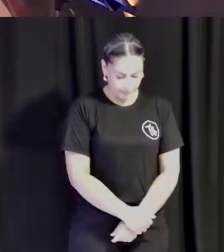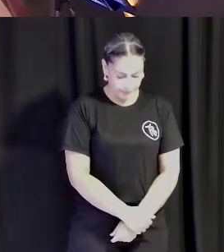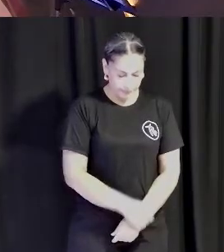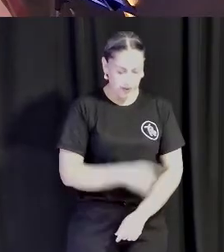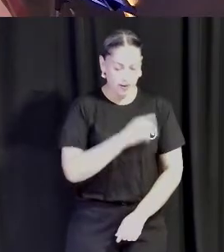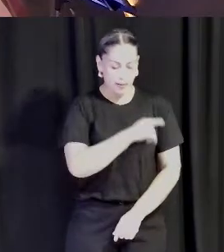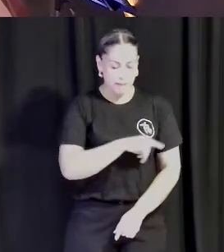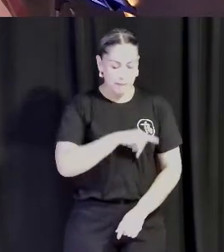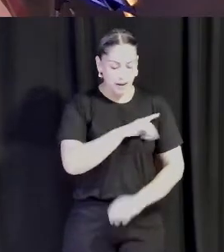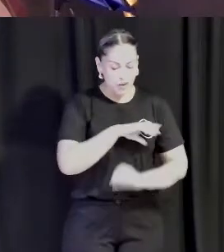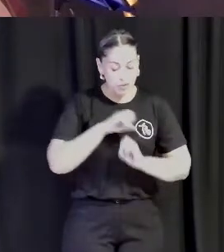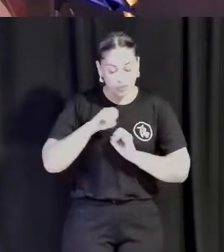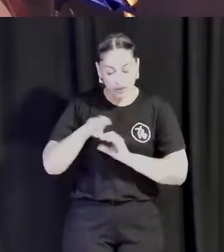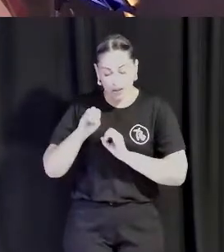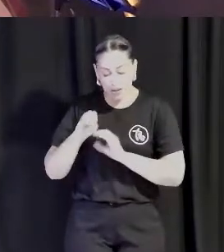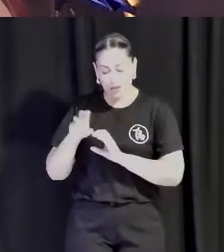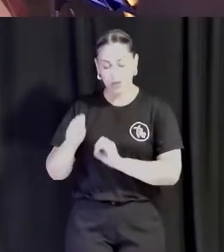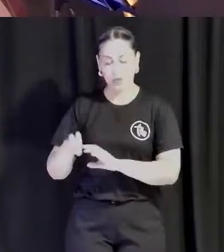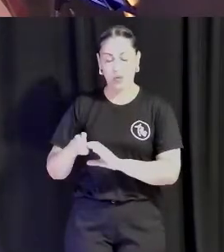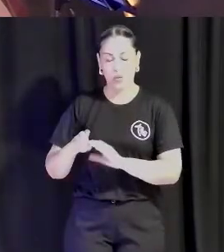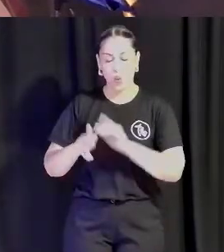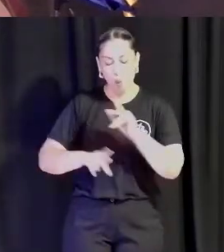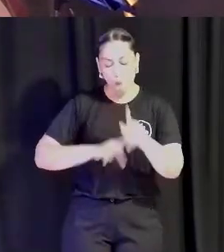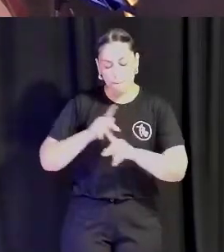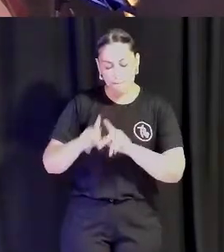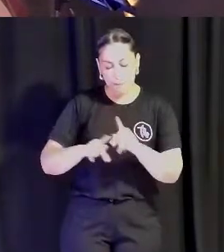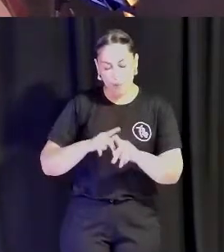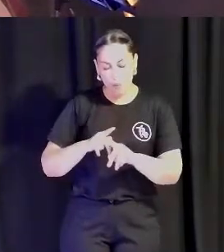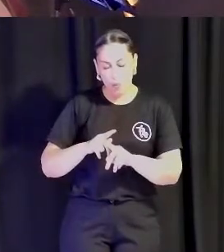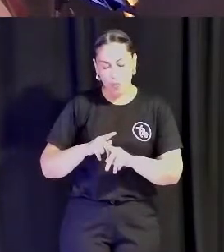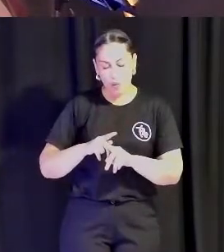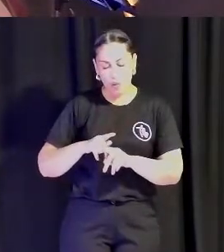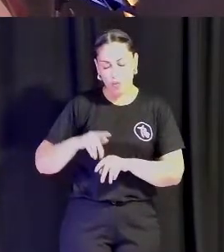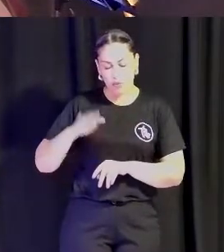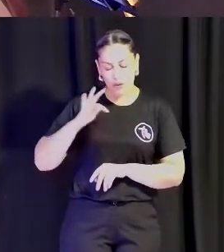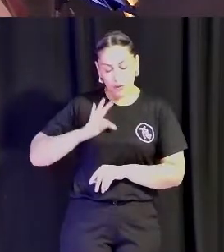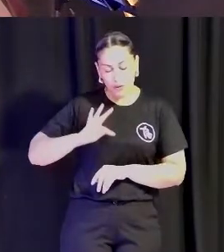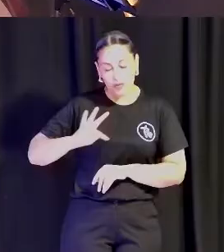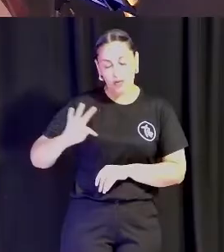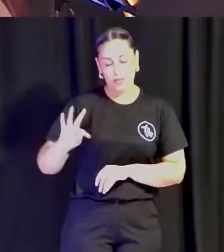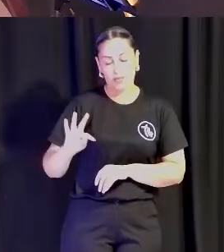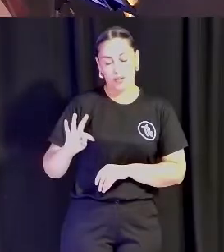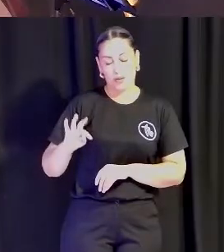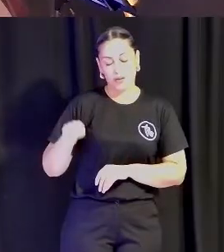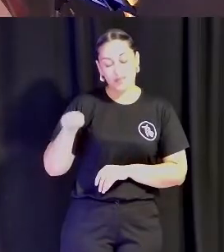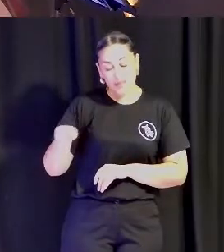Paulo ensinou os filipenses e eles aprenderam.